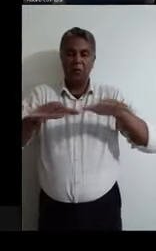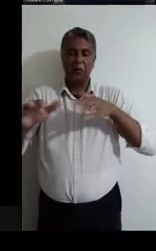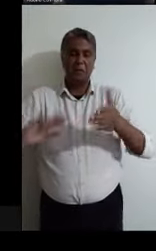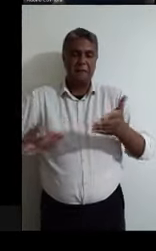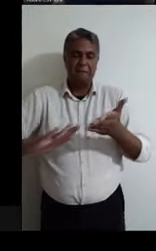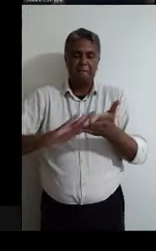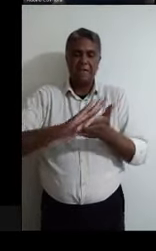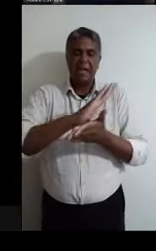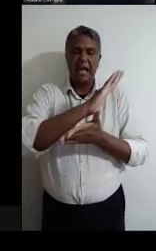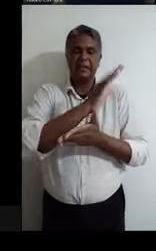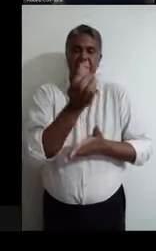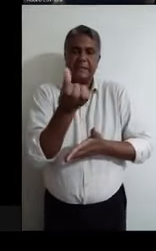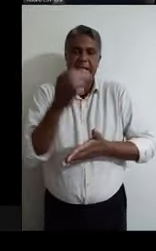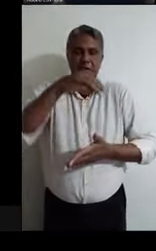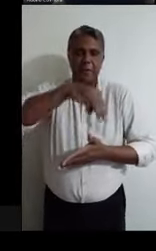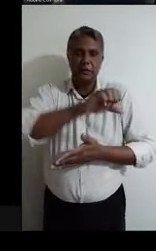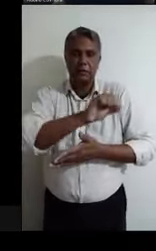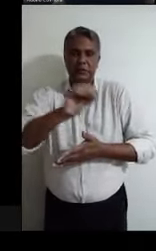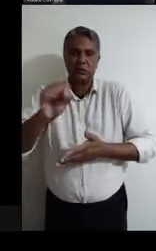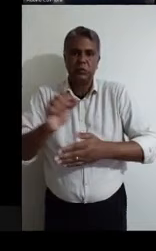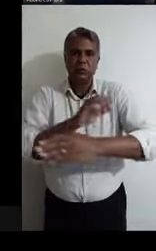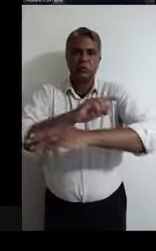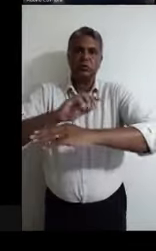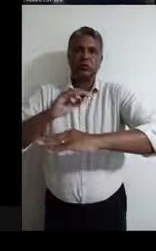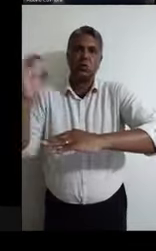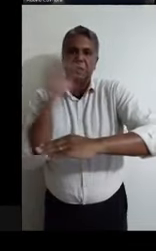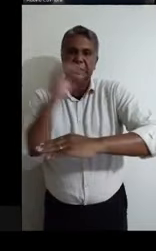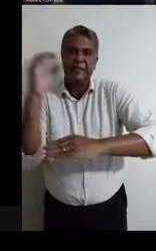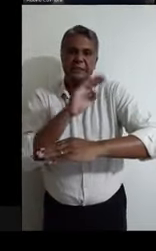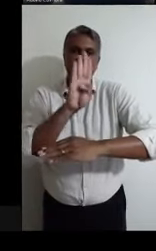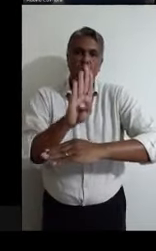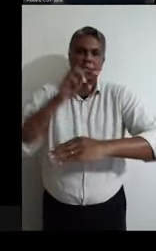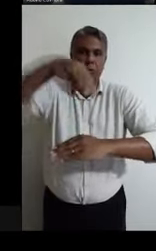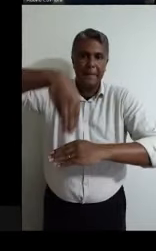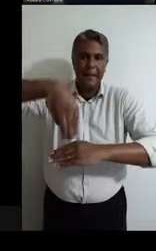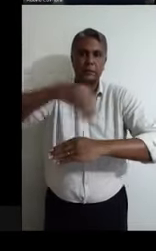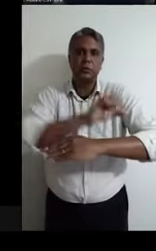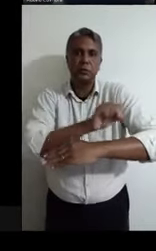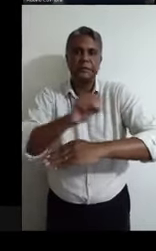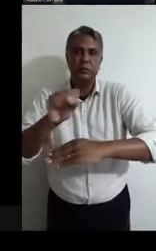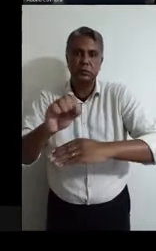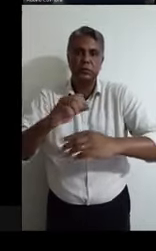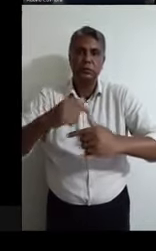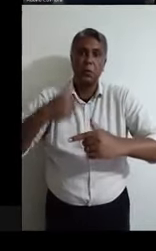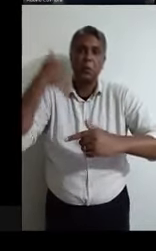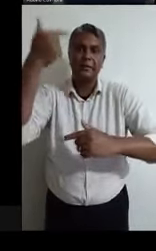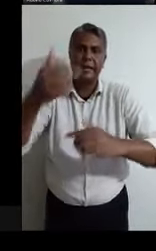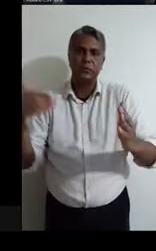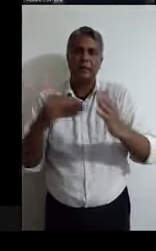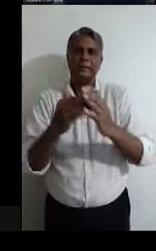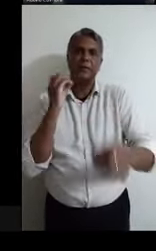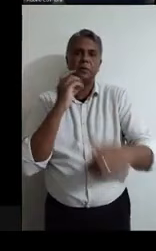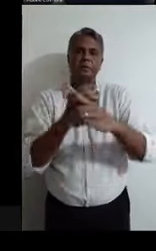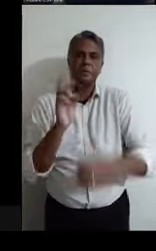inicial 6 metros por segundo, com aceleração de 4 metros por segundo ao quadrado, e deseja-se calcular a velocidade do móvel ao chegar à